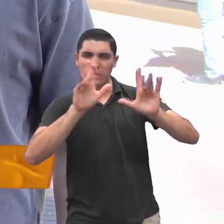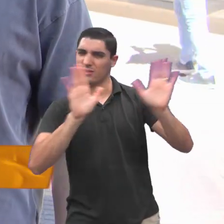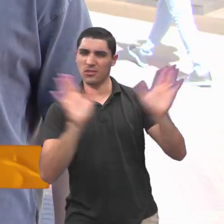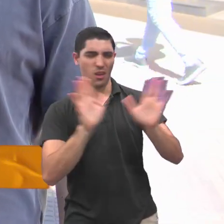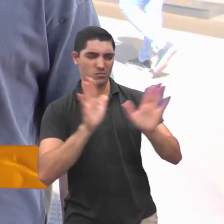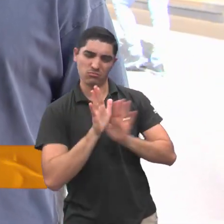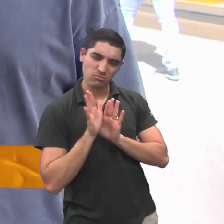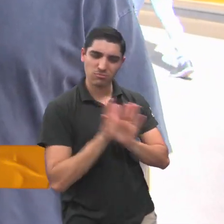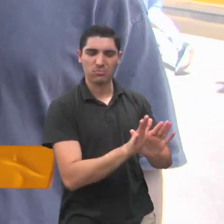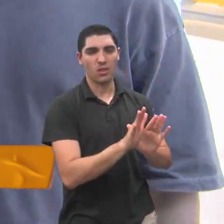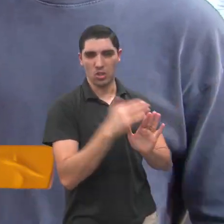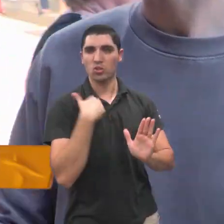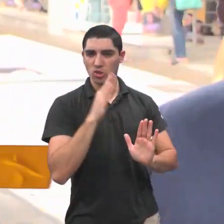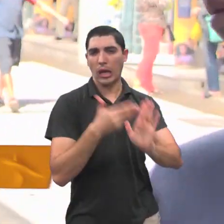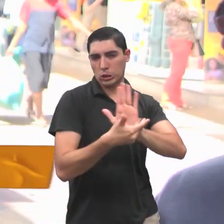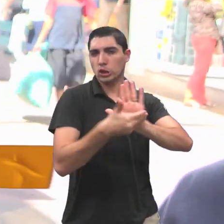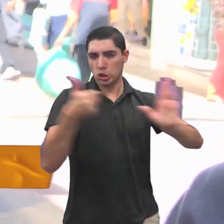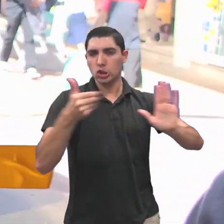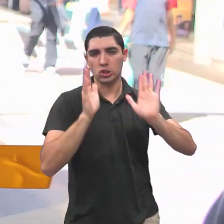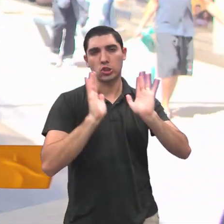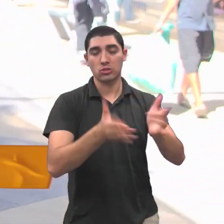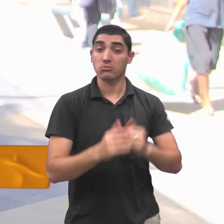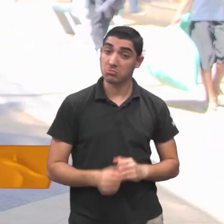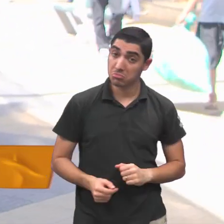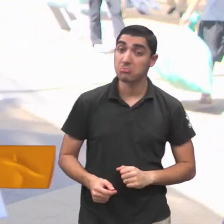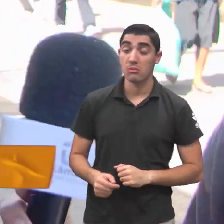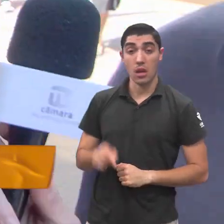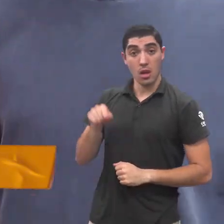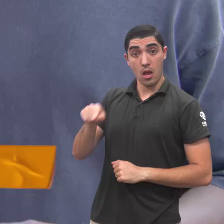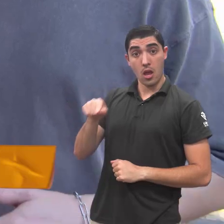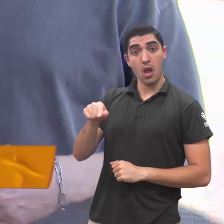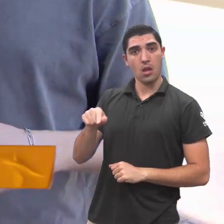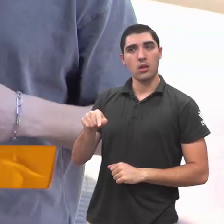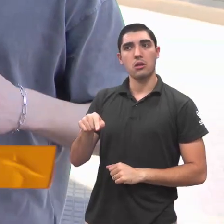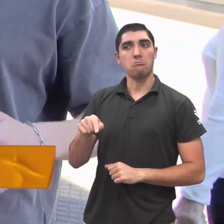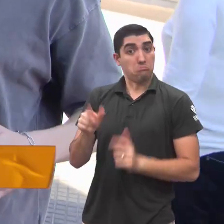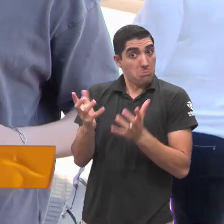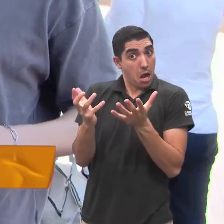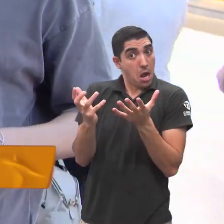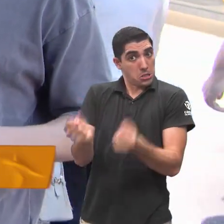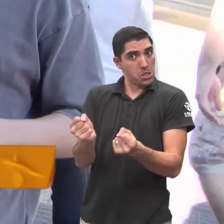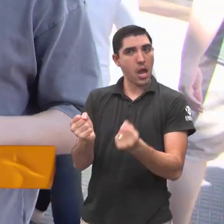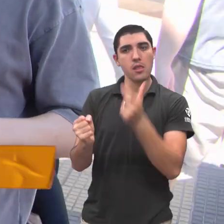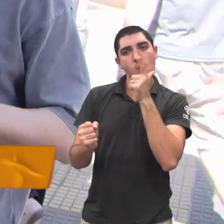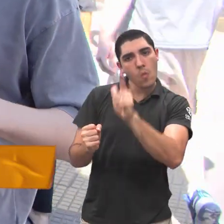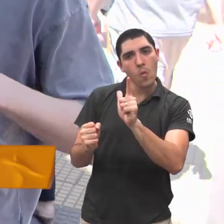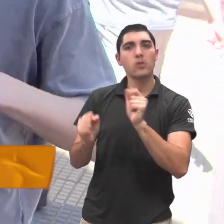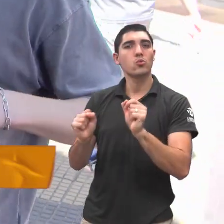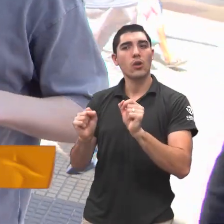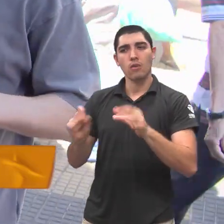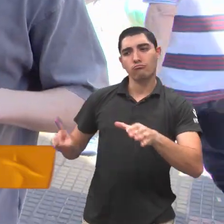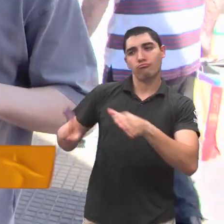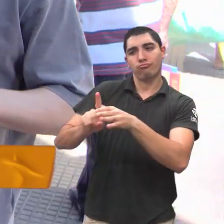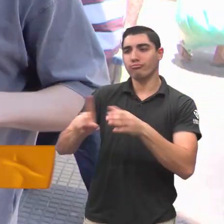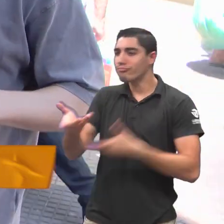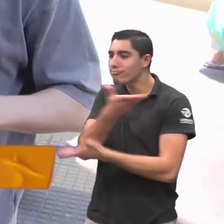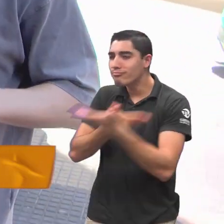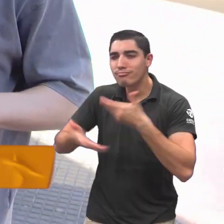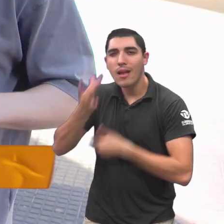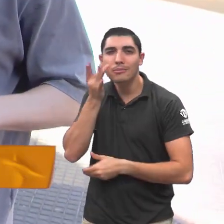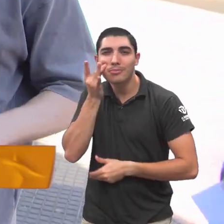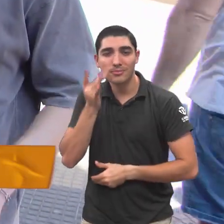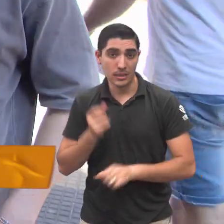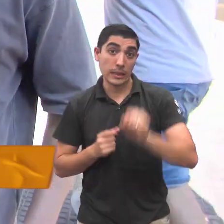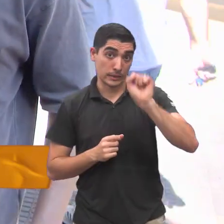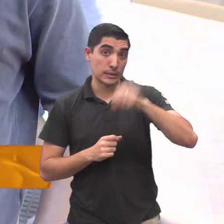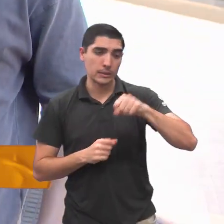nem televisão. Então eu consigo já tirar bastante dele. Ele já é uma criança que aceita a conviver mais no mundo real, com as